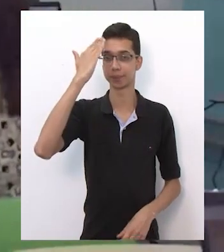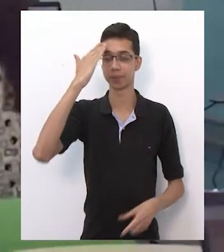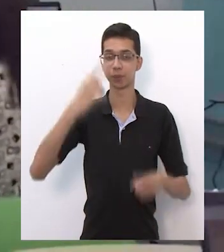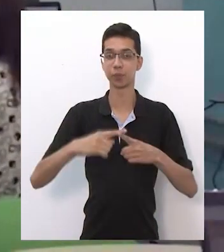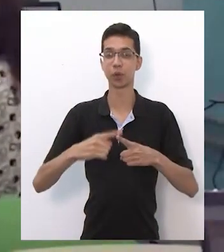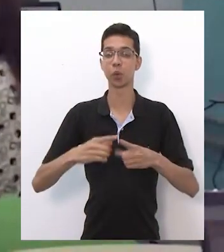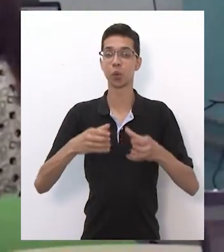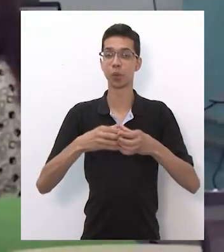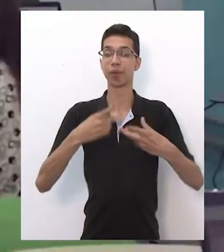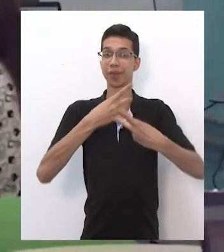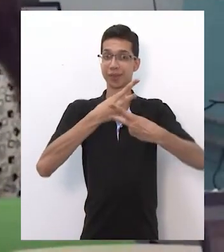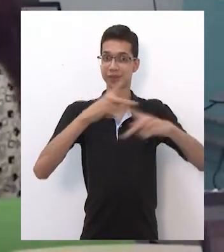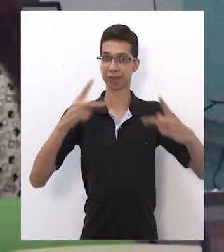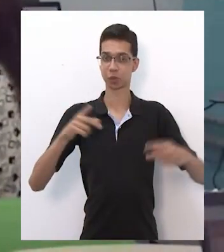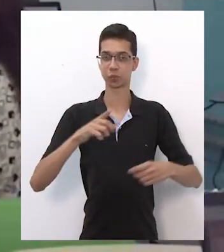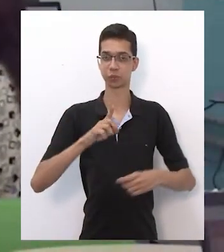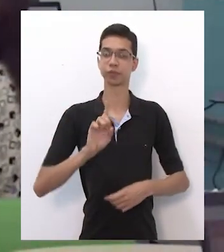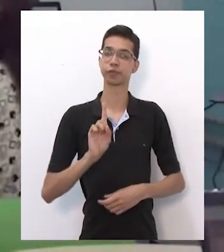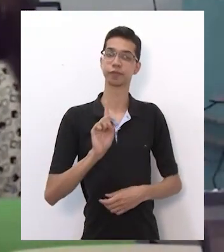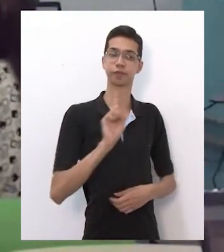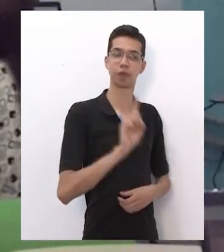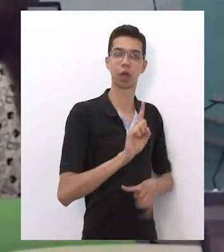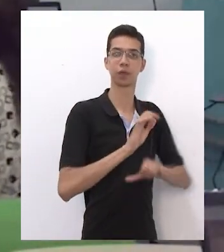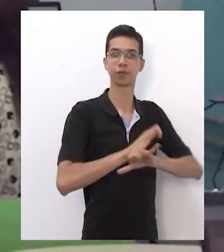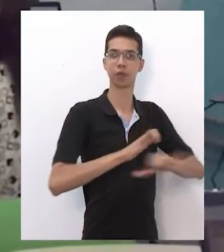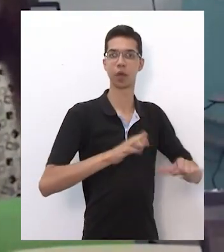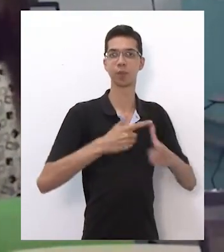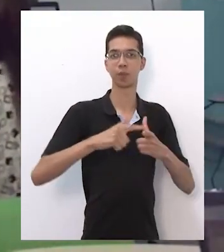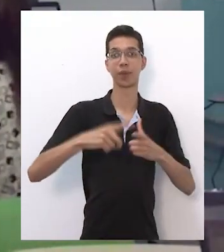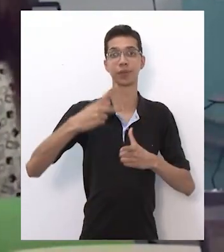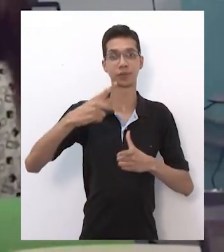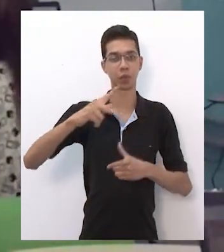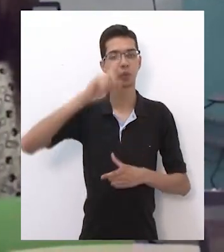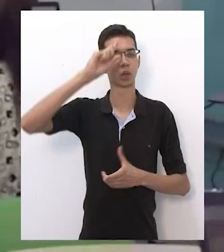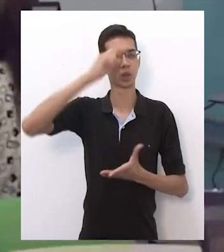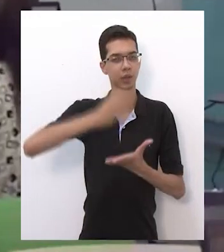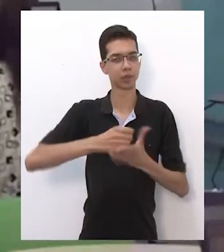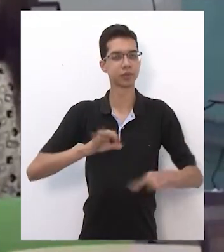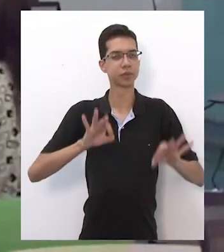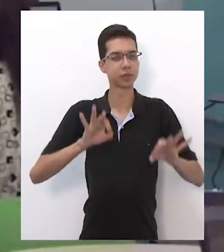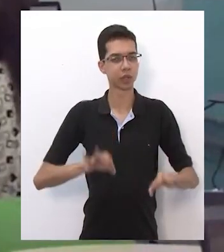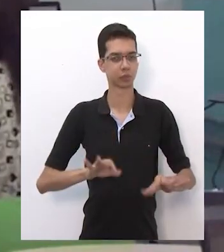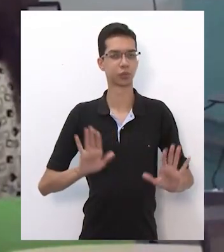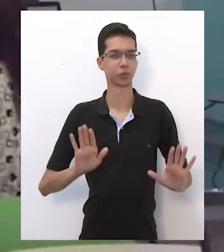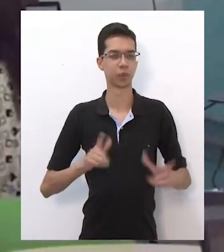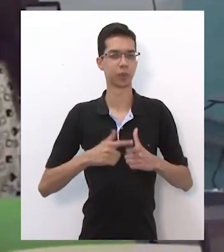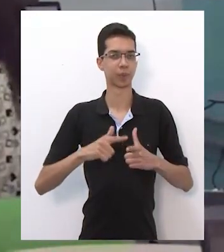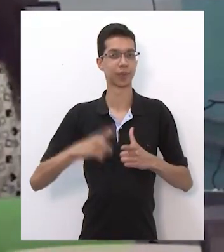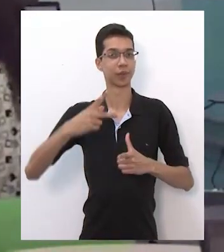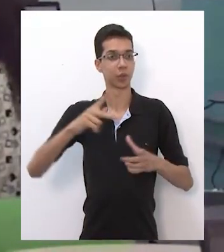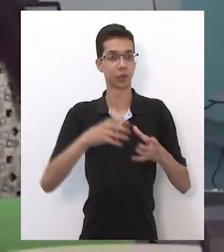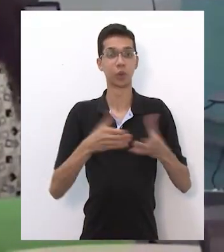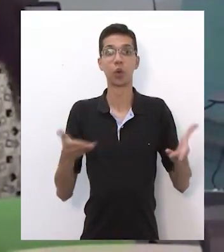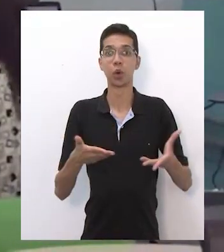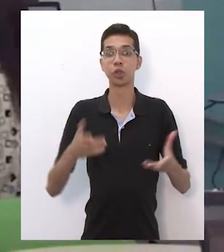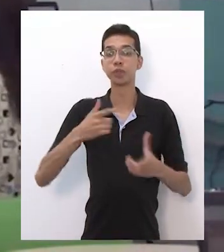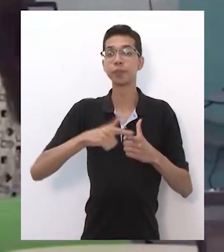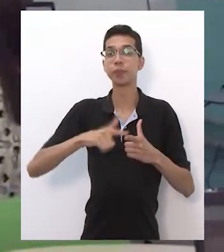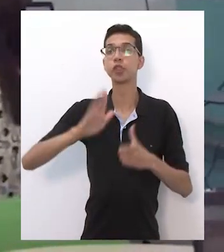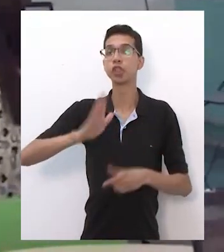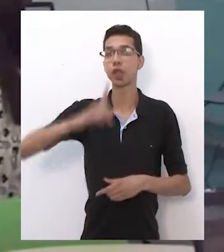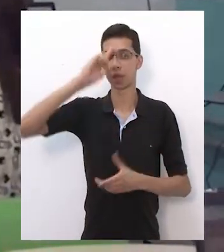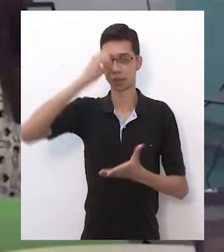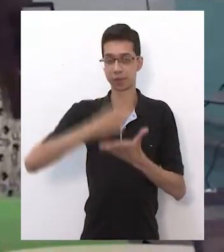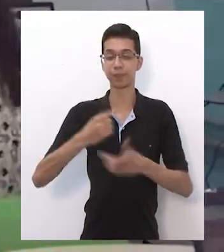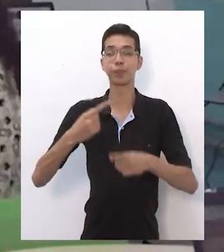grupos de vocês, o problema de vocês vão definir juntos em grupo. Tá? Hoje o nosso problema está definido só por uma questão de tempo.